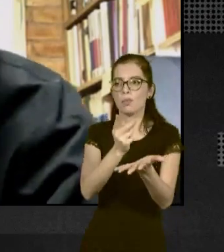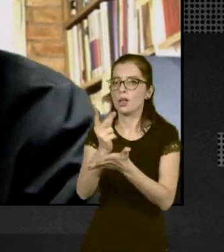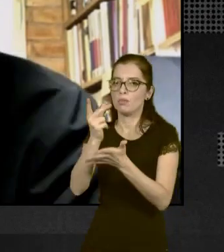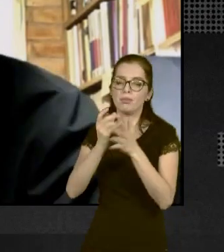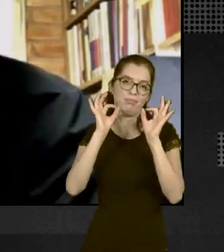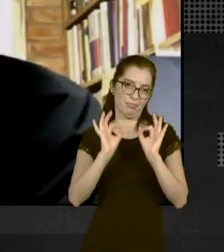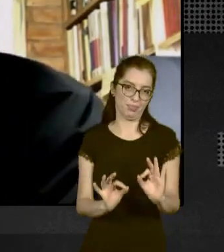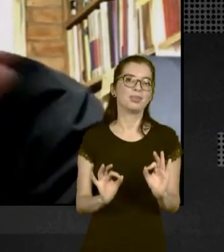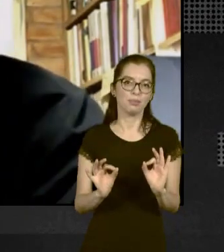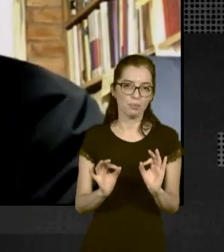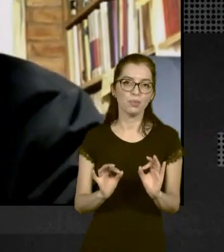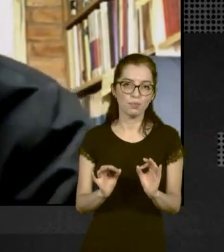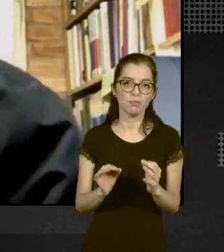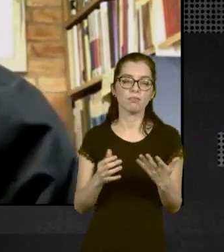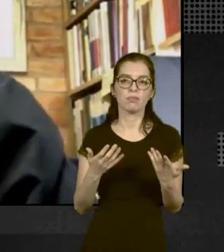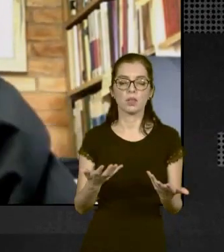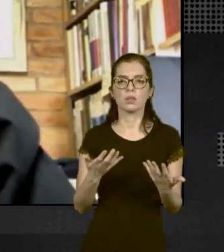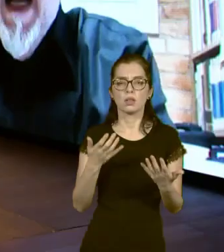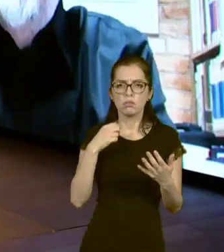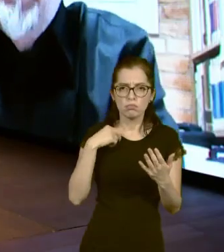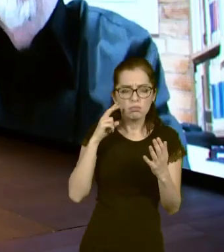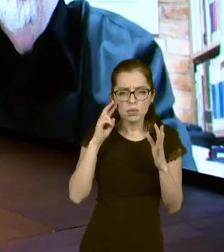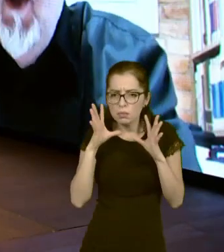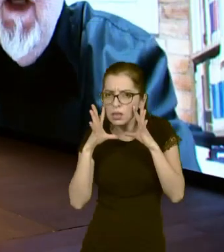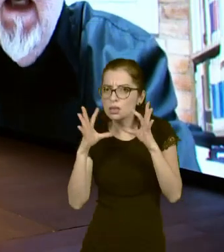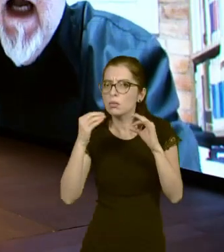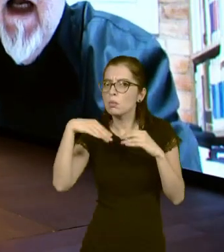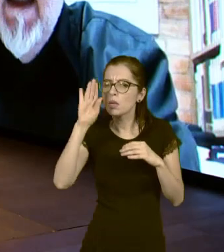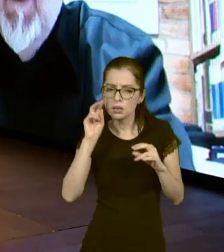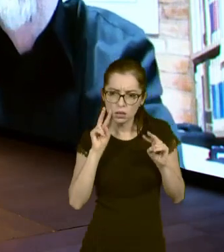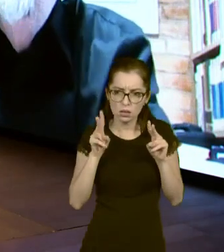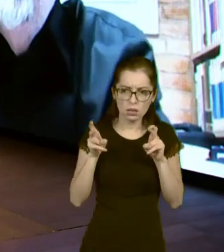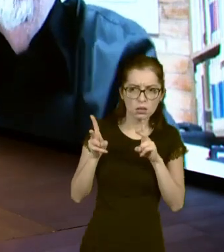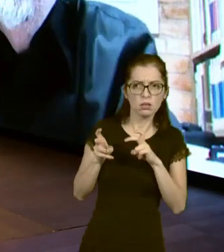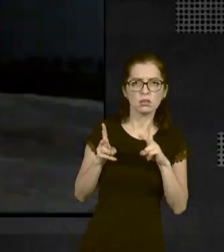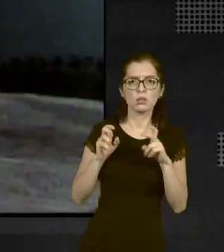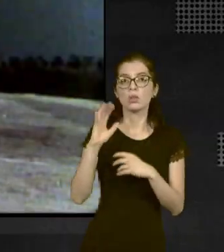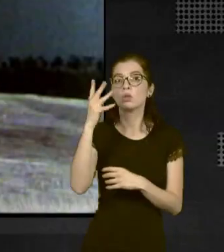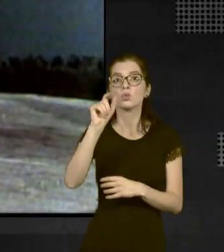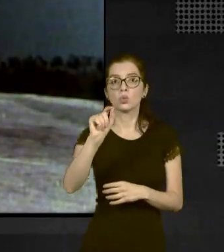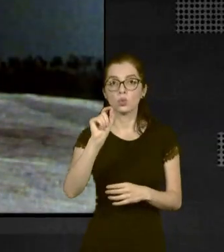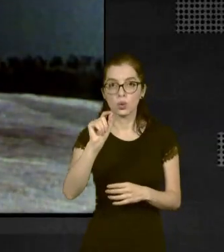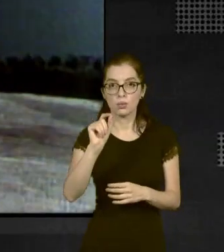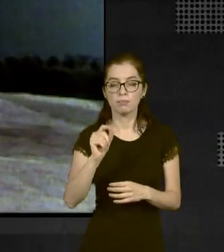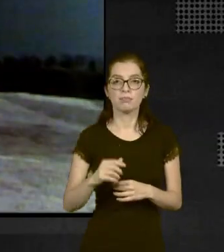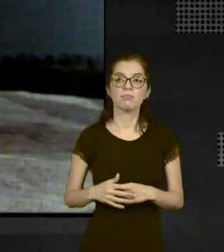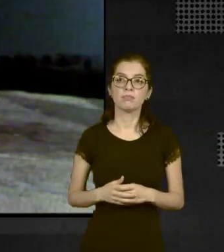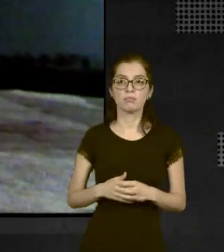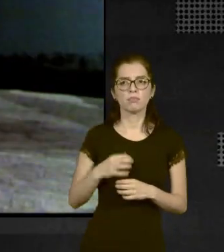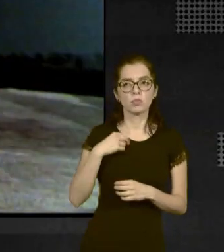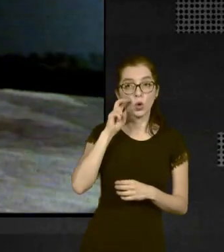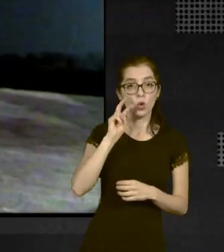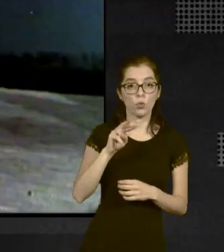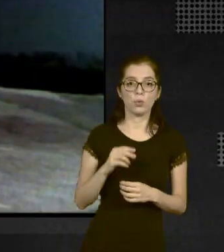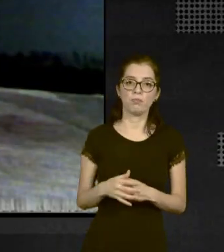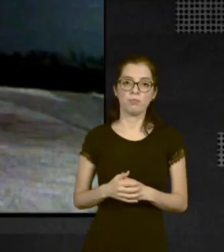teatro, comecei a olhar para aquilo tudo, até que um dia eu vi o Macunaíma do Antunes